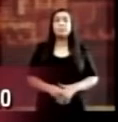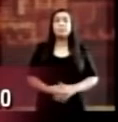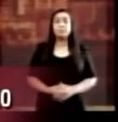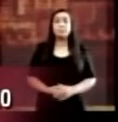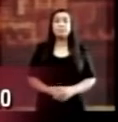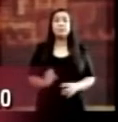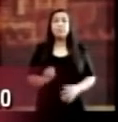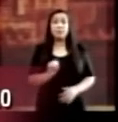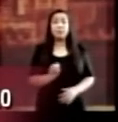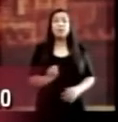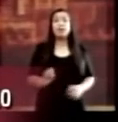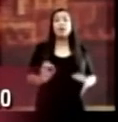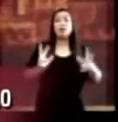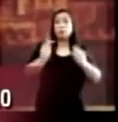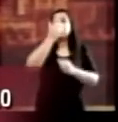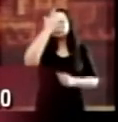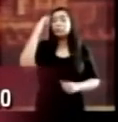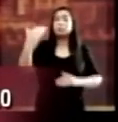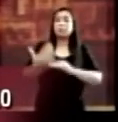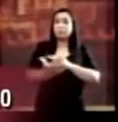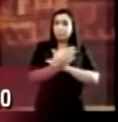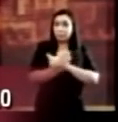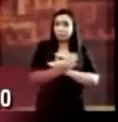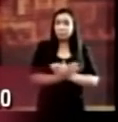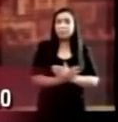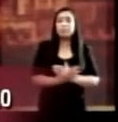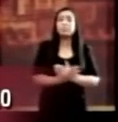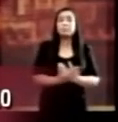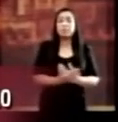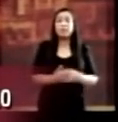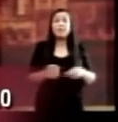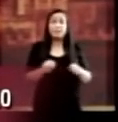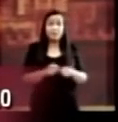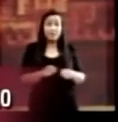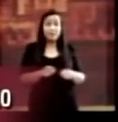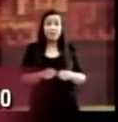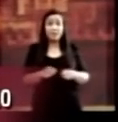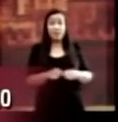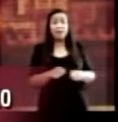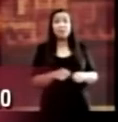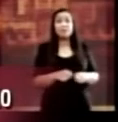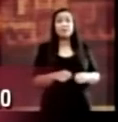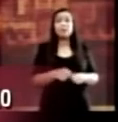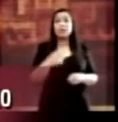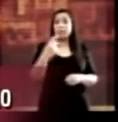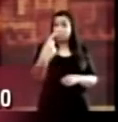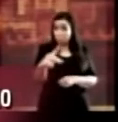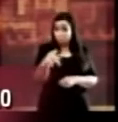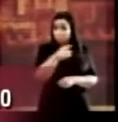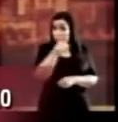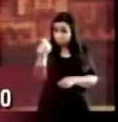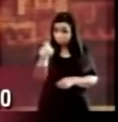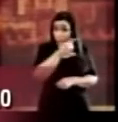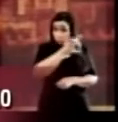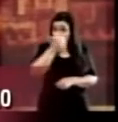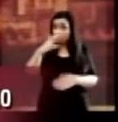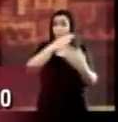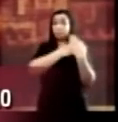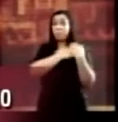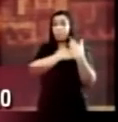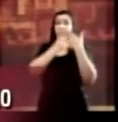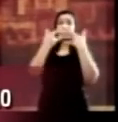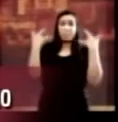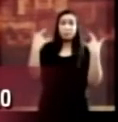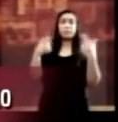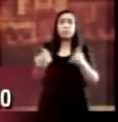Que se a população colaborasse e fizesse o seu papel, eu tenho certeza